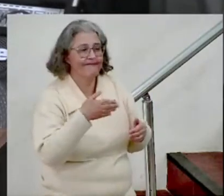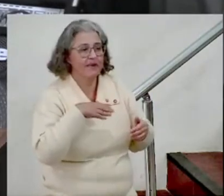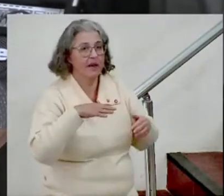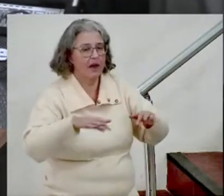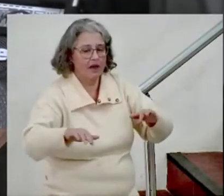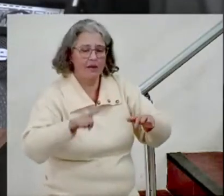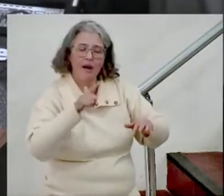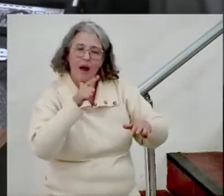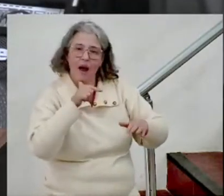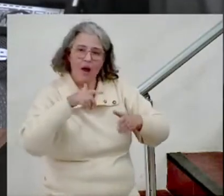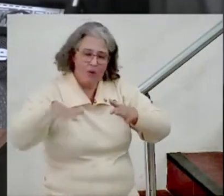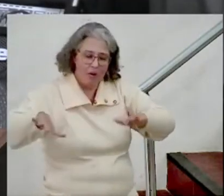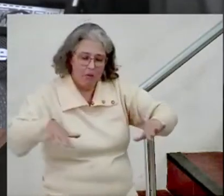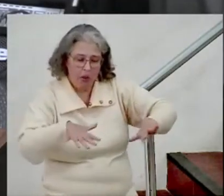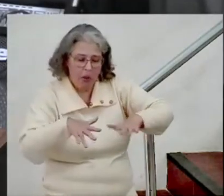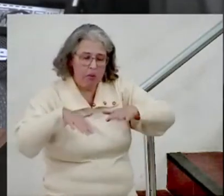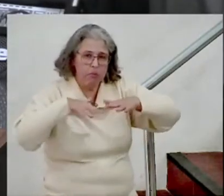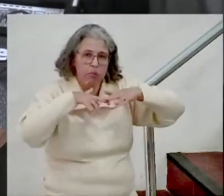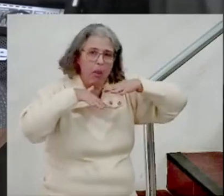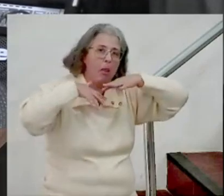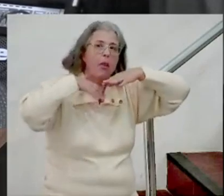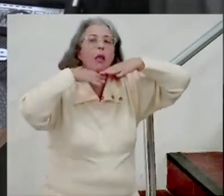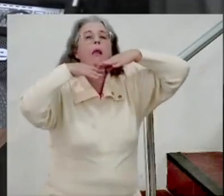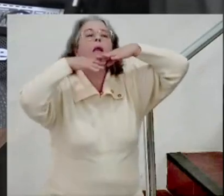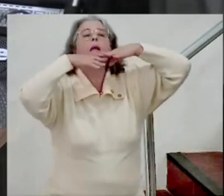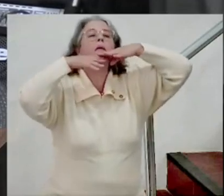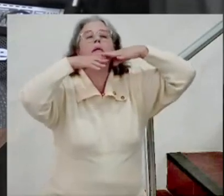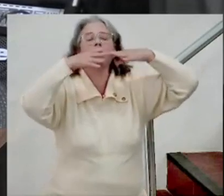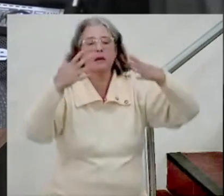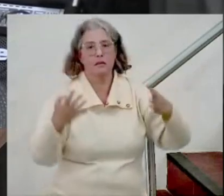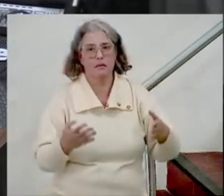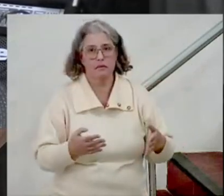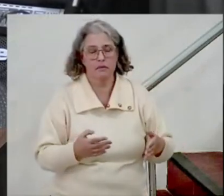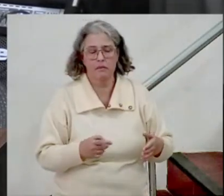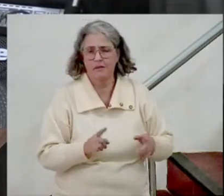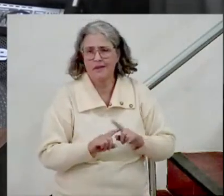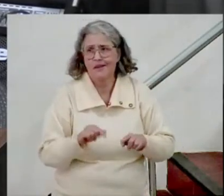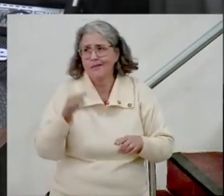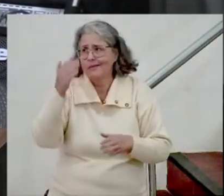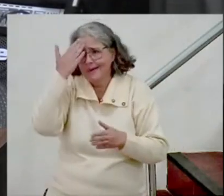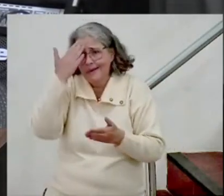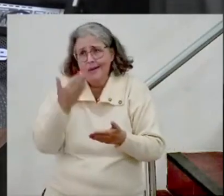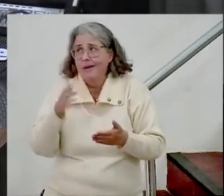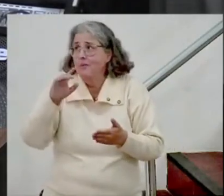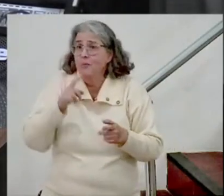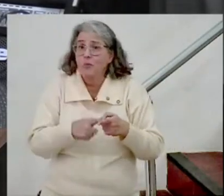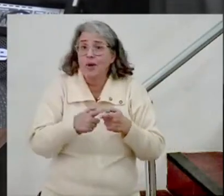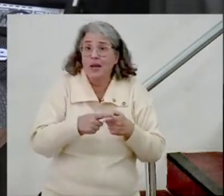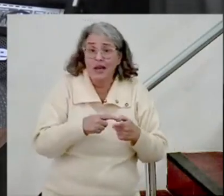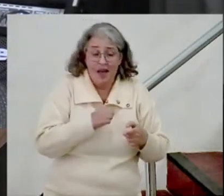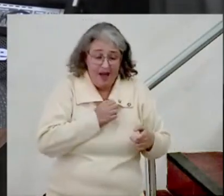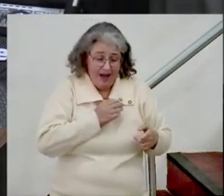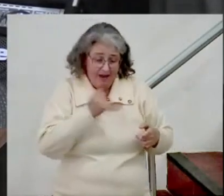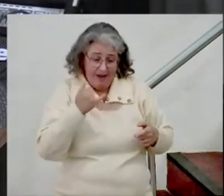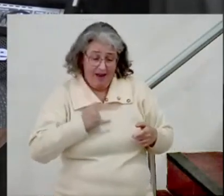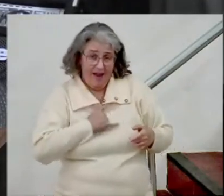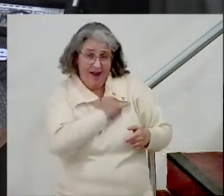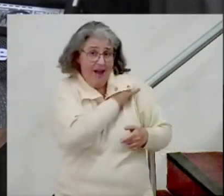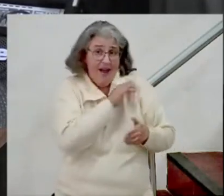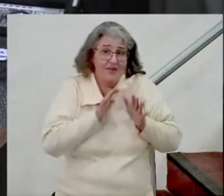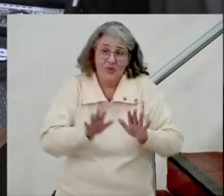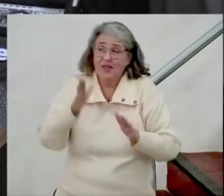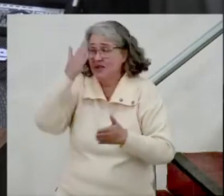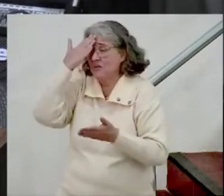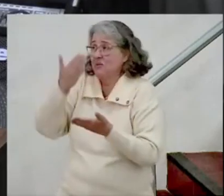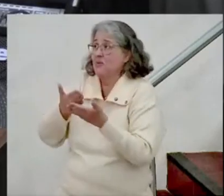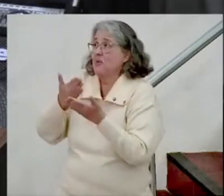que correm da fonte de Giom para o tanque de Siloé. Você não quis confiar. E agora eu vou trazer sobre você as águas tempestuosas